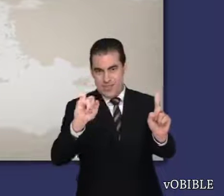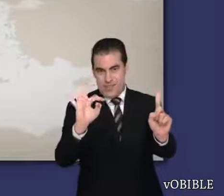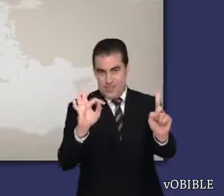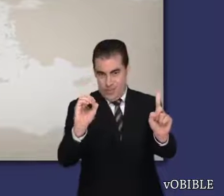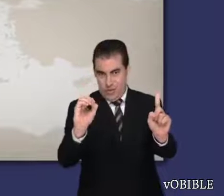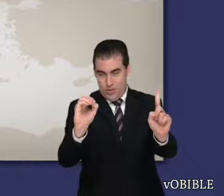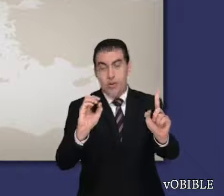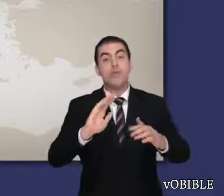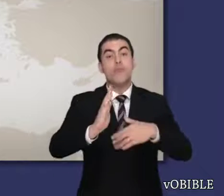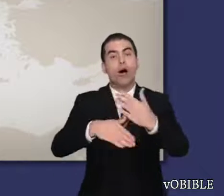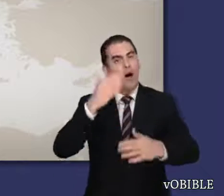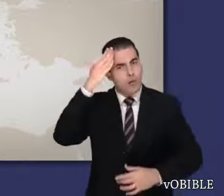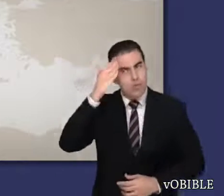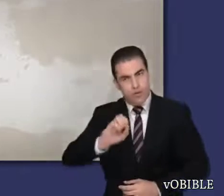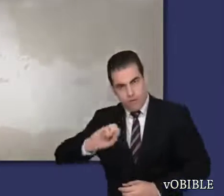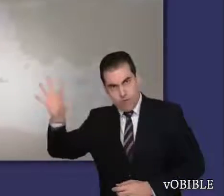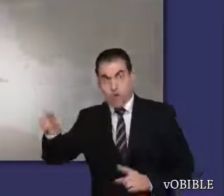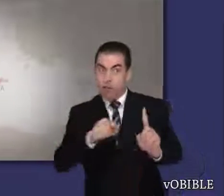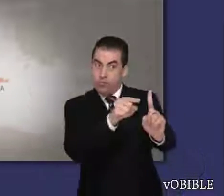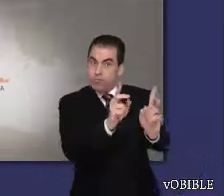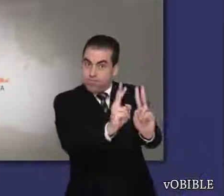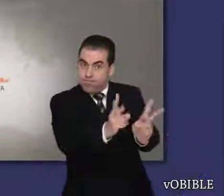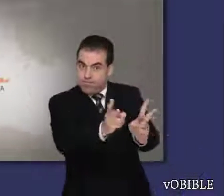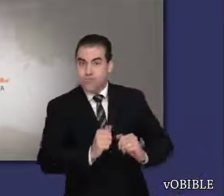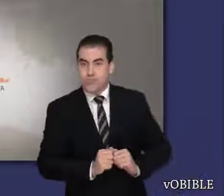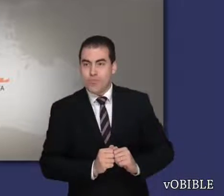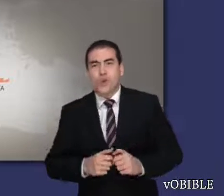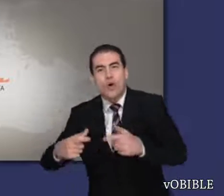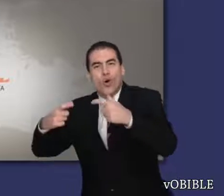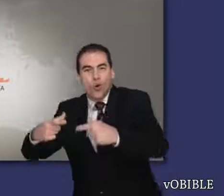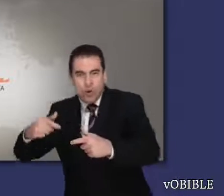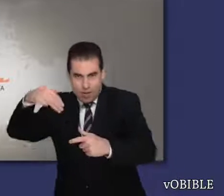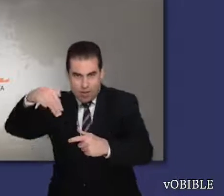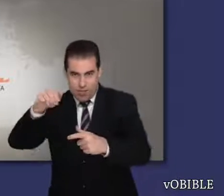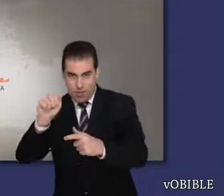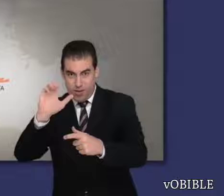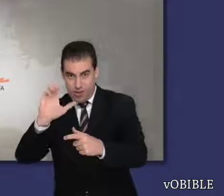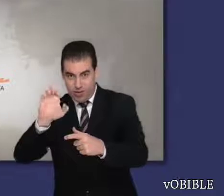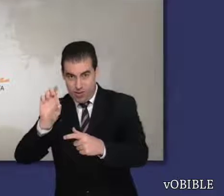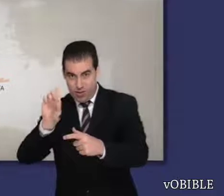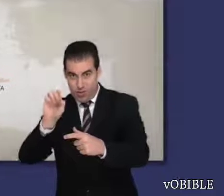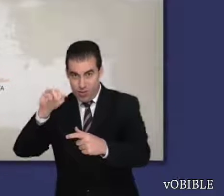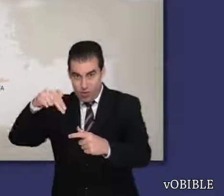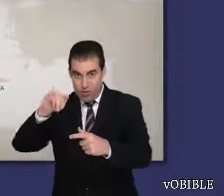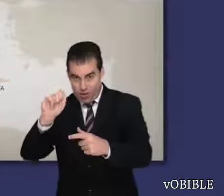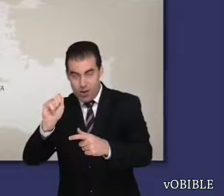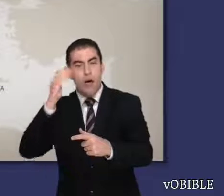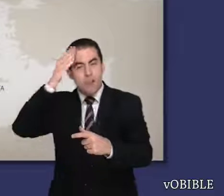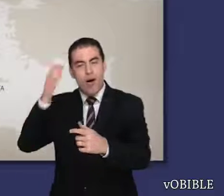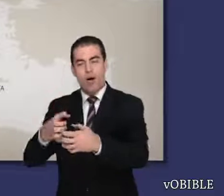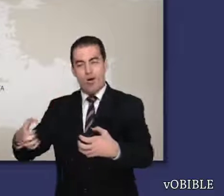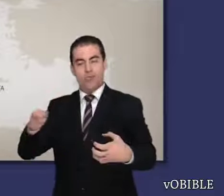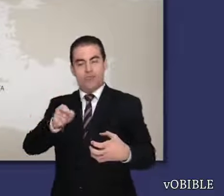Pelo visto, Paulo serviu junto com Tito em Creta depois que foi solto. Mais tarde, ele deixou